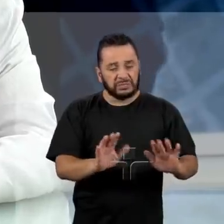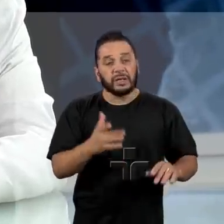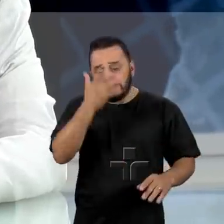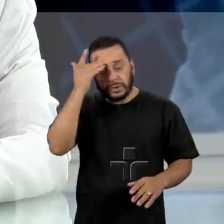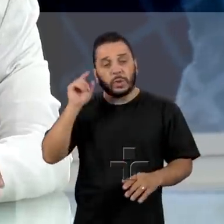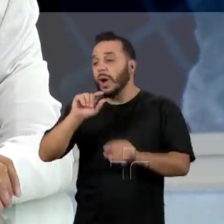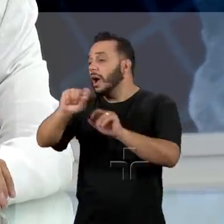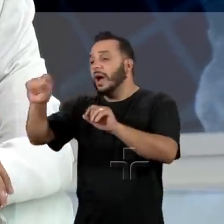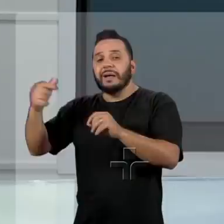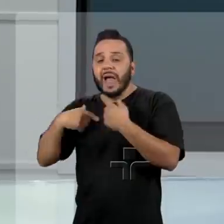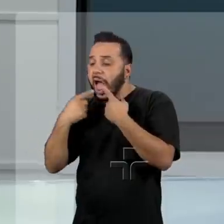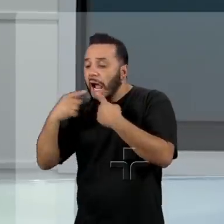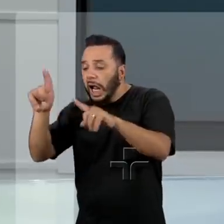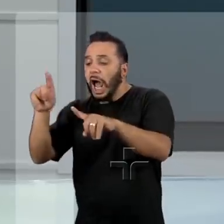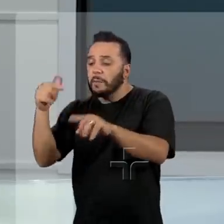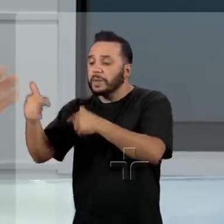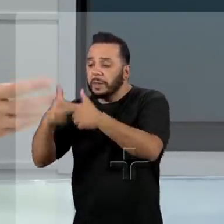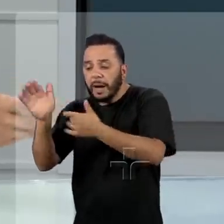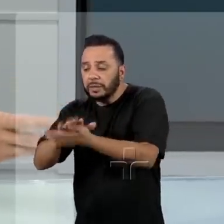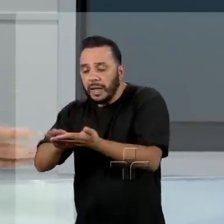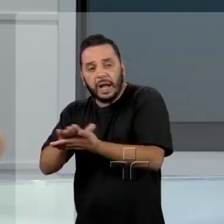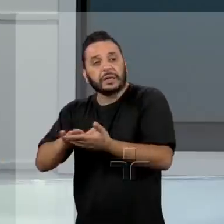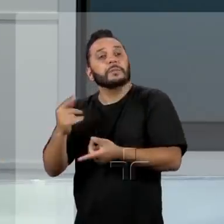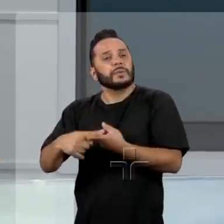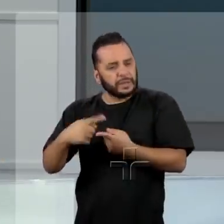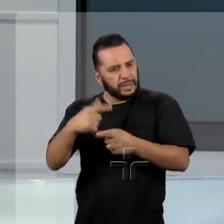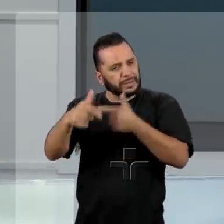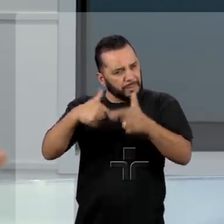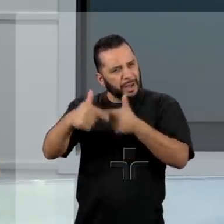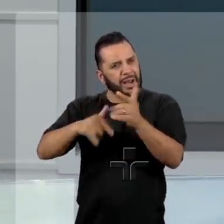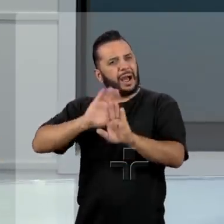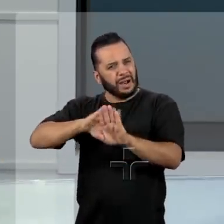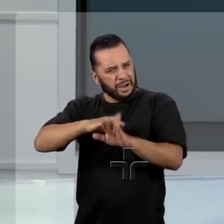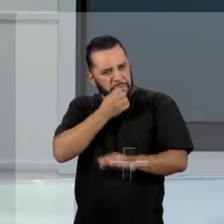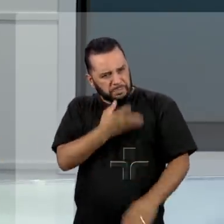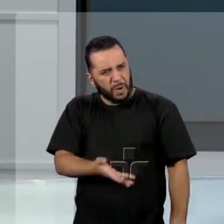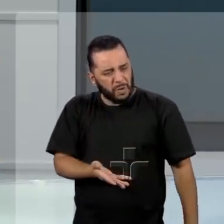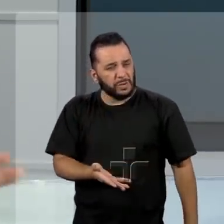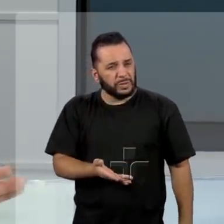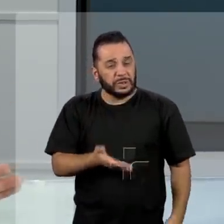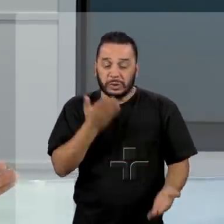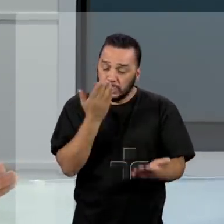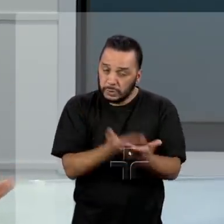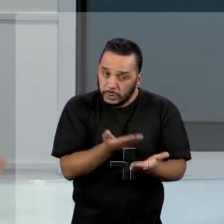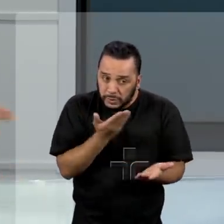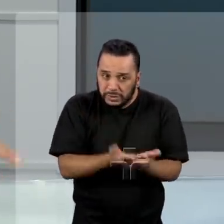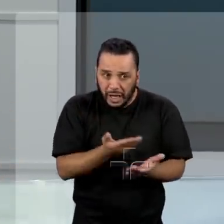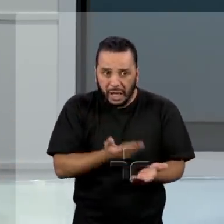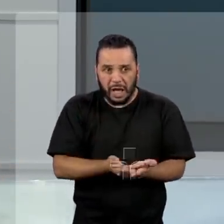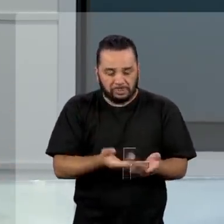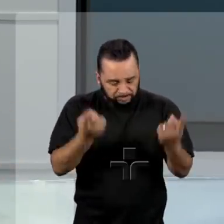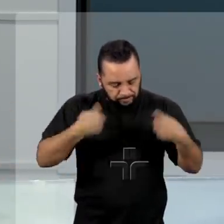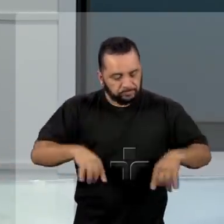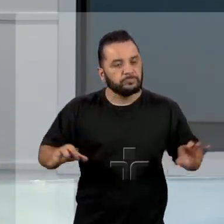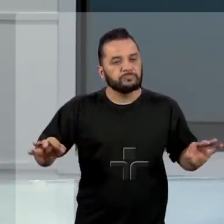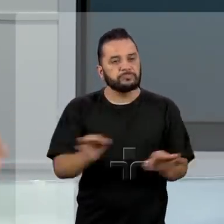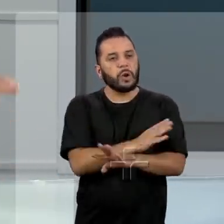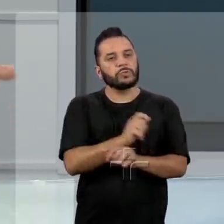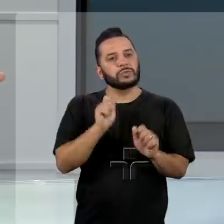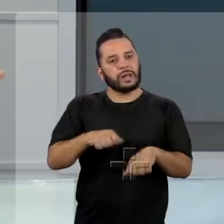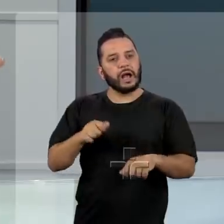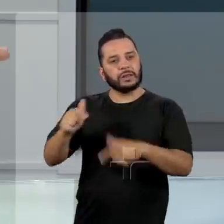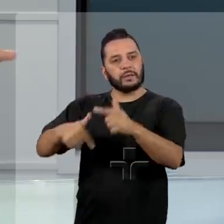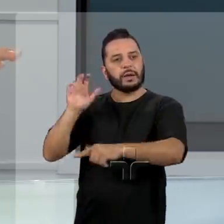trabalho, então é porque deve ter alguma coisa boa lá. Então, qualificar-se para estar pronto para assumir vagas no mercado de trabalho